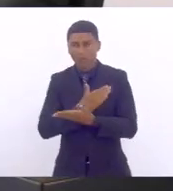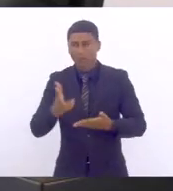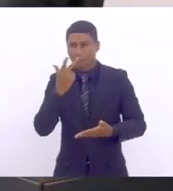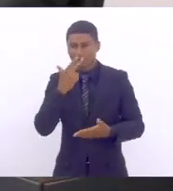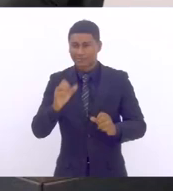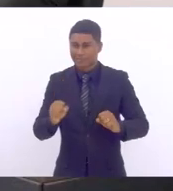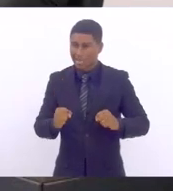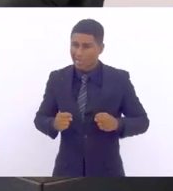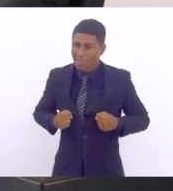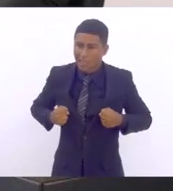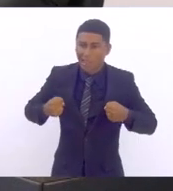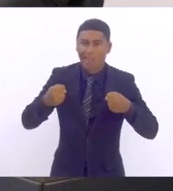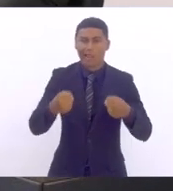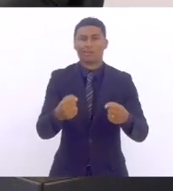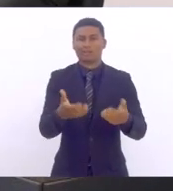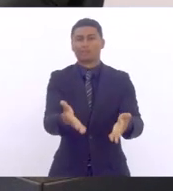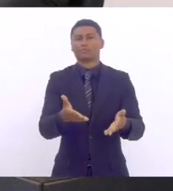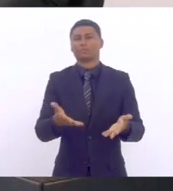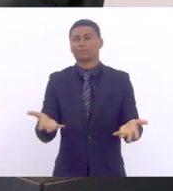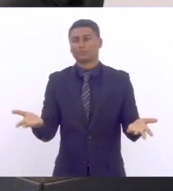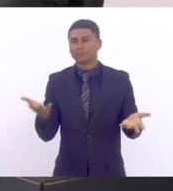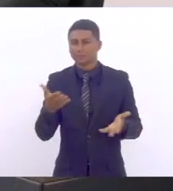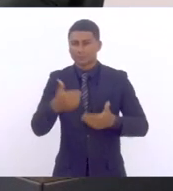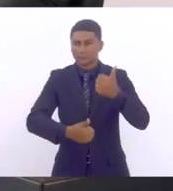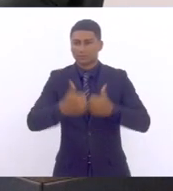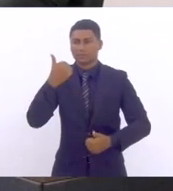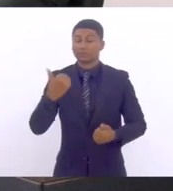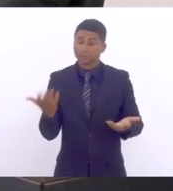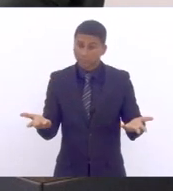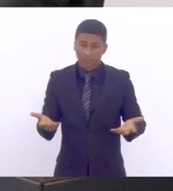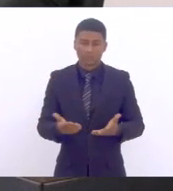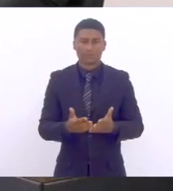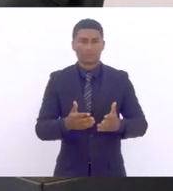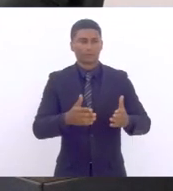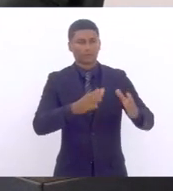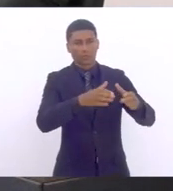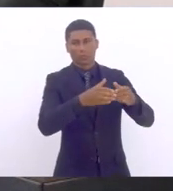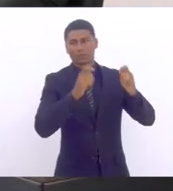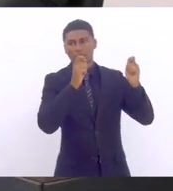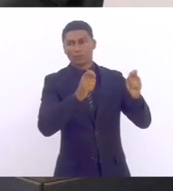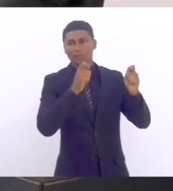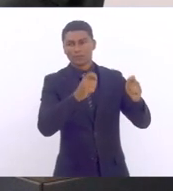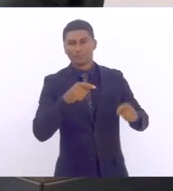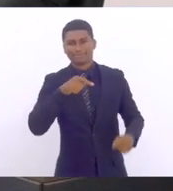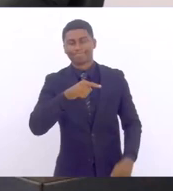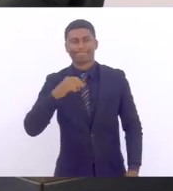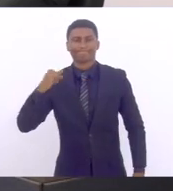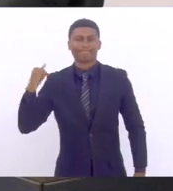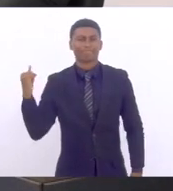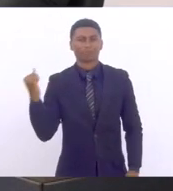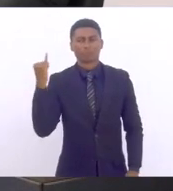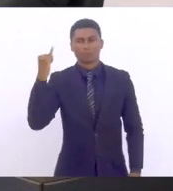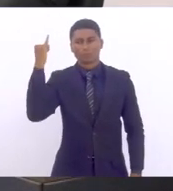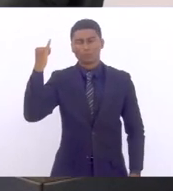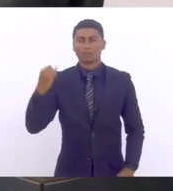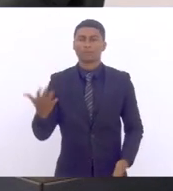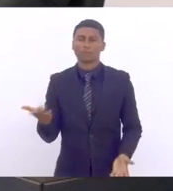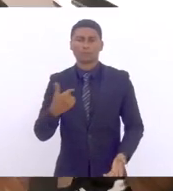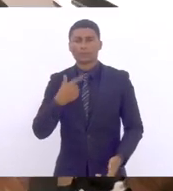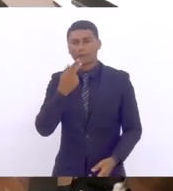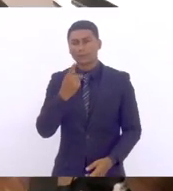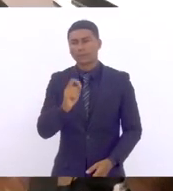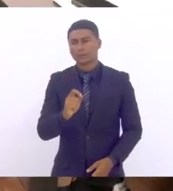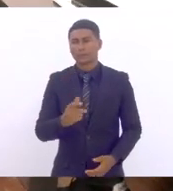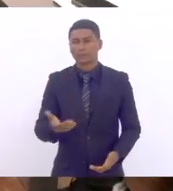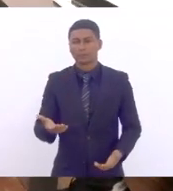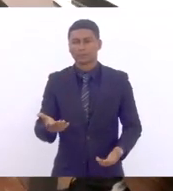futebol. Essa questão das torcidas é uma questão tão importante. Eu não tiro aqui o mérito